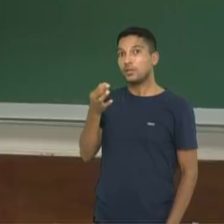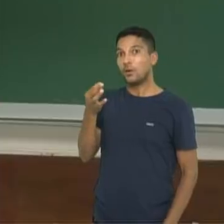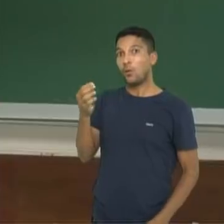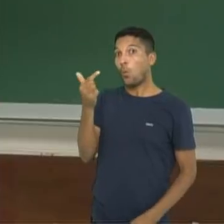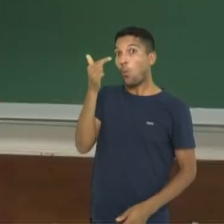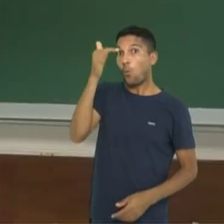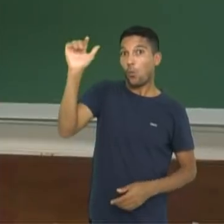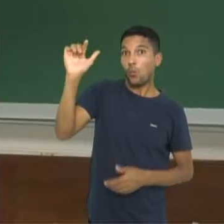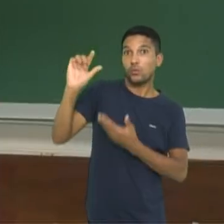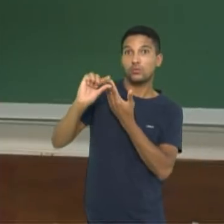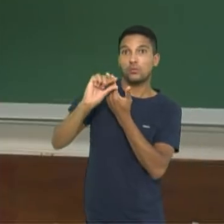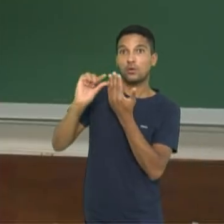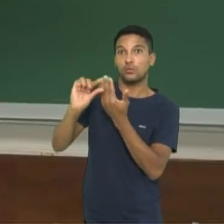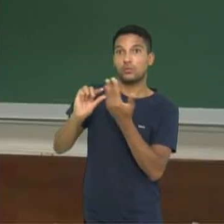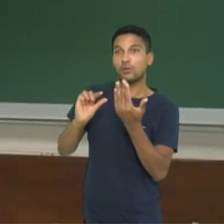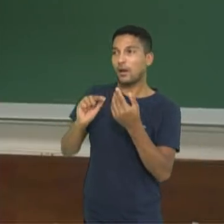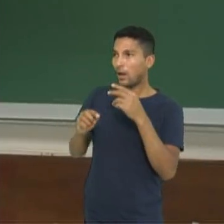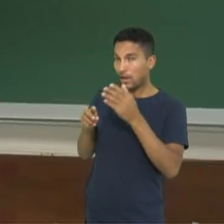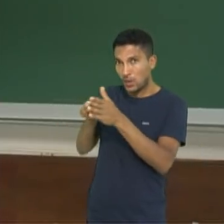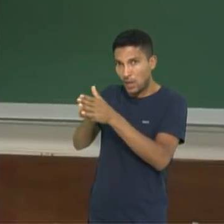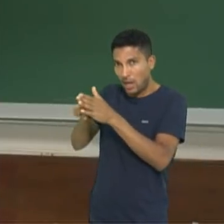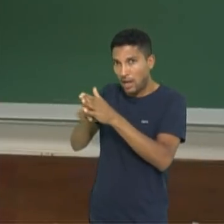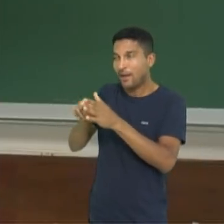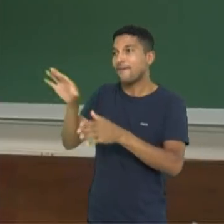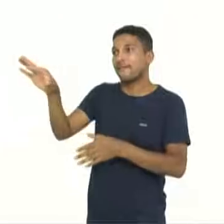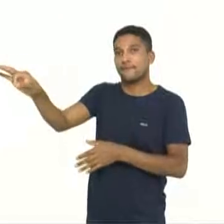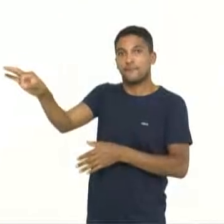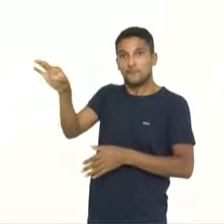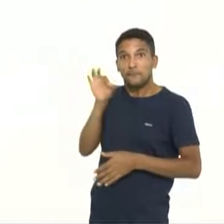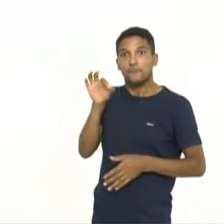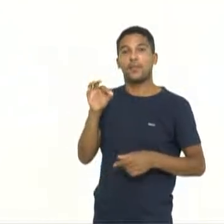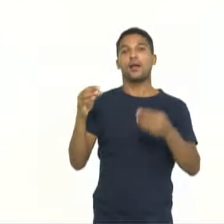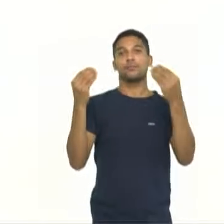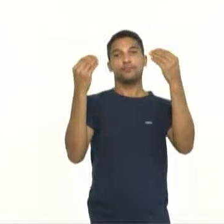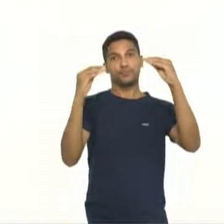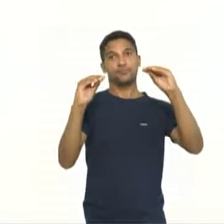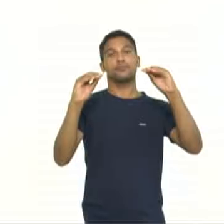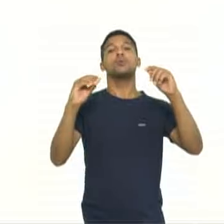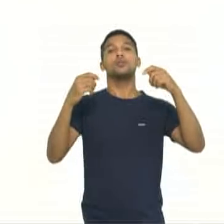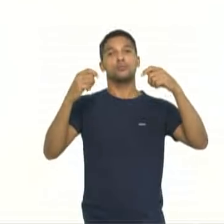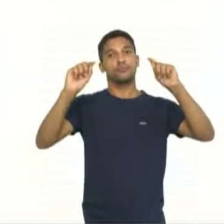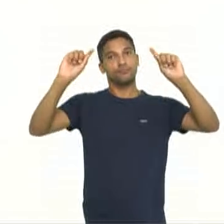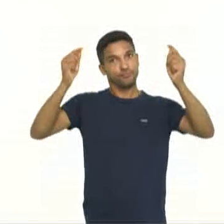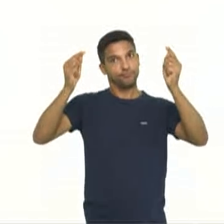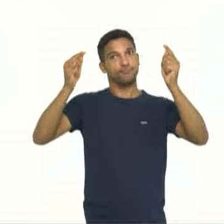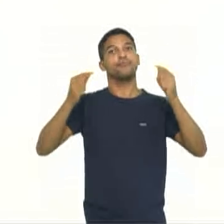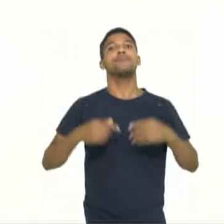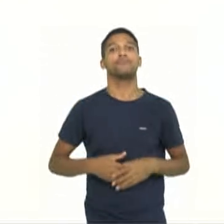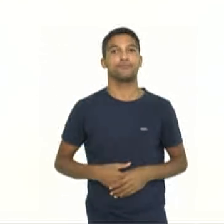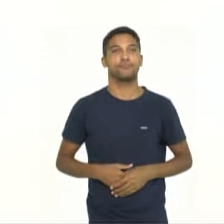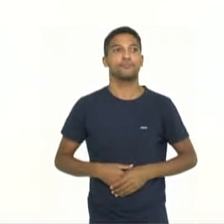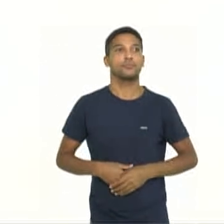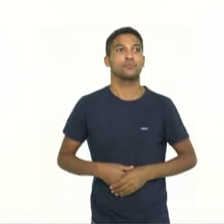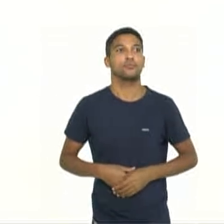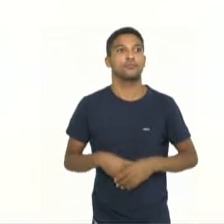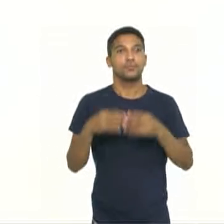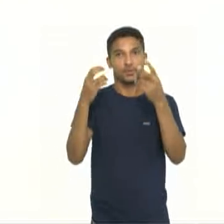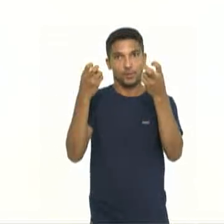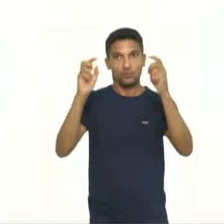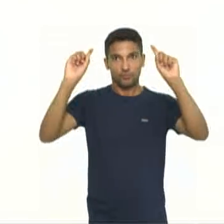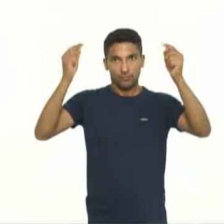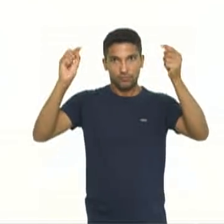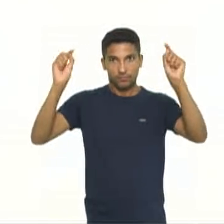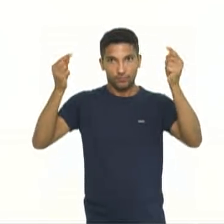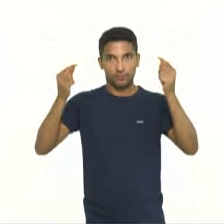citação. Então, está ali, né, começa com abre aspas, aí o verbo haver, no sentido de existir, né, com H e acento